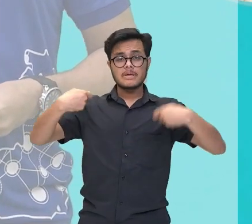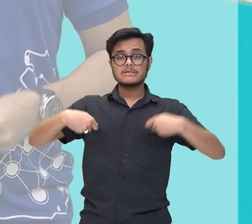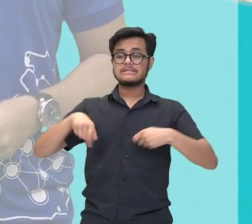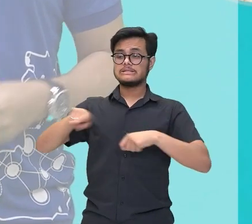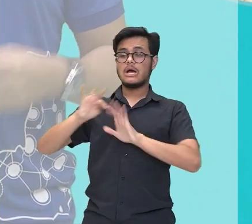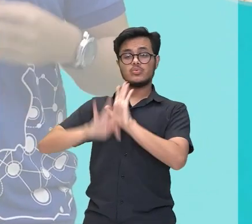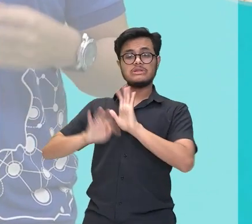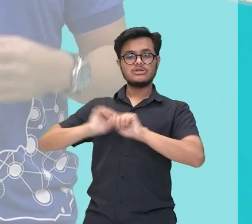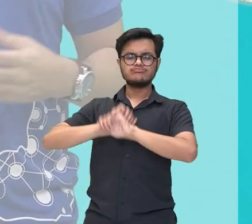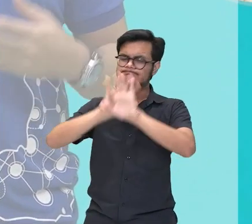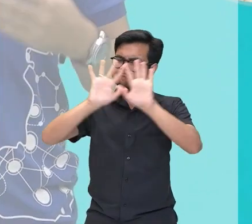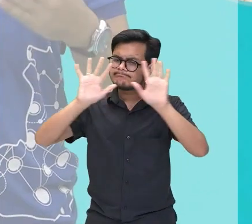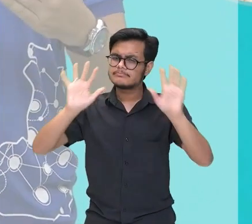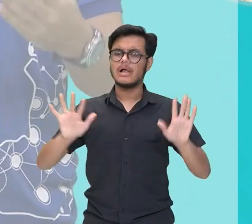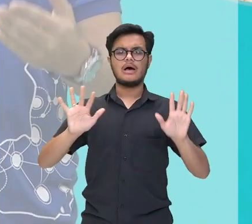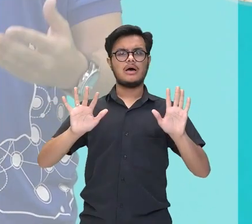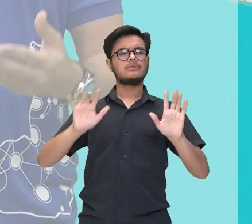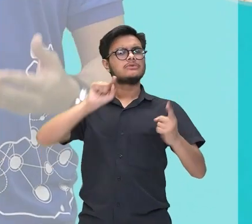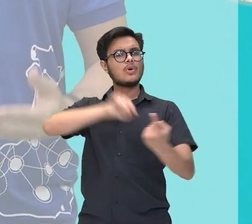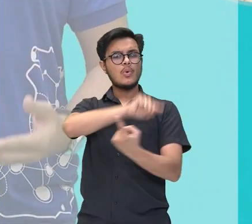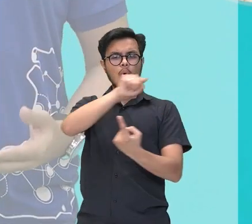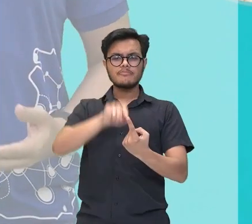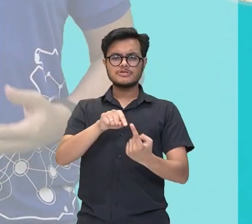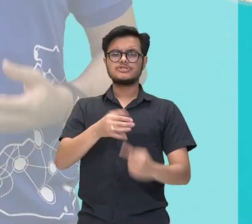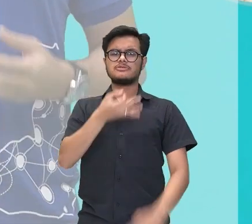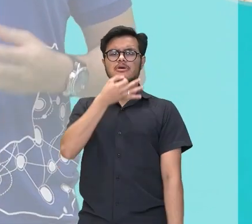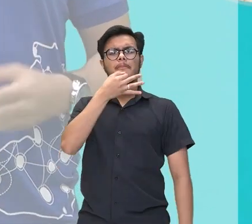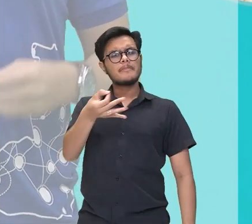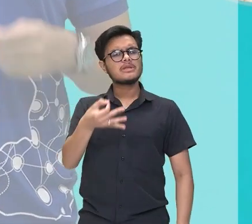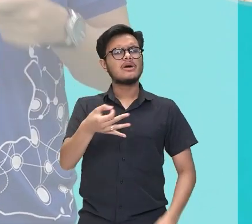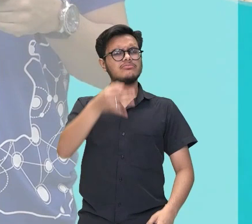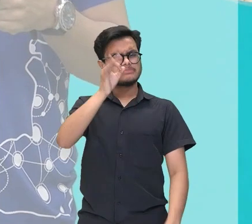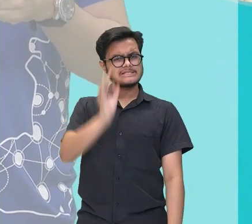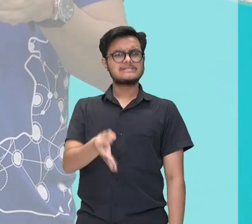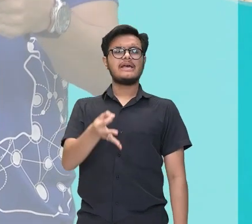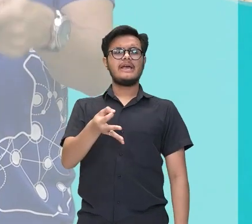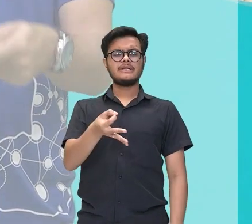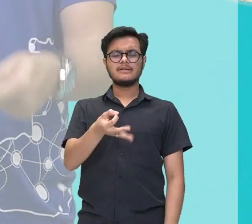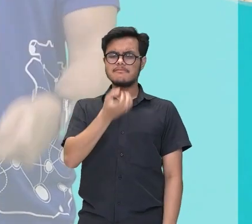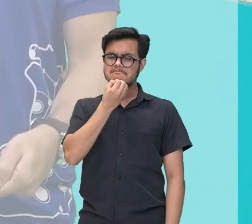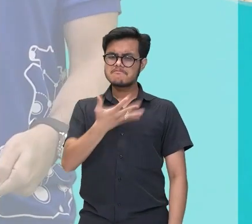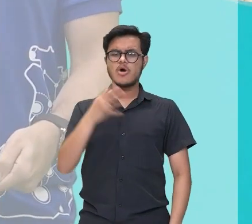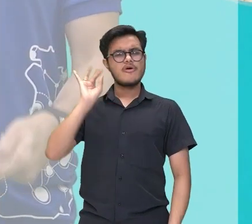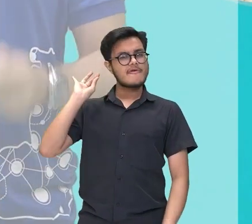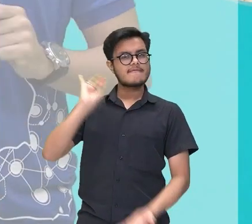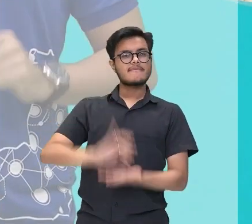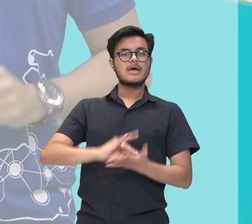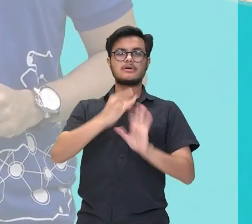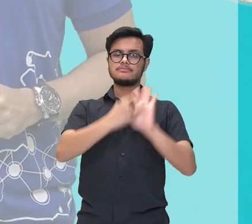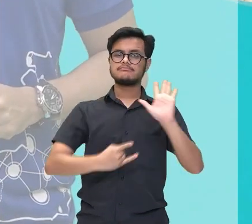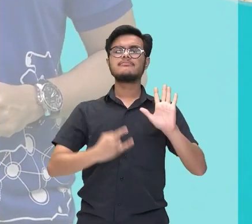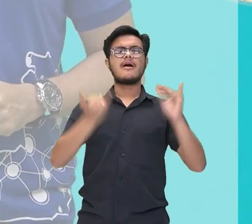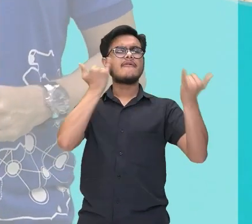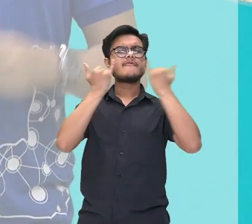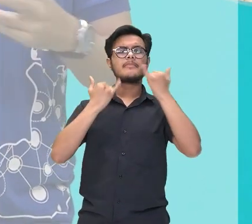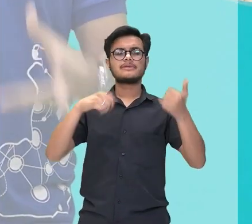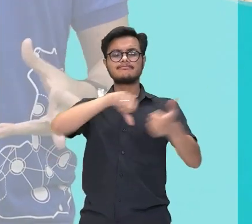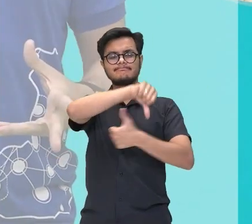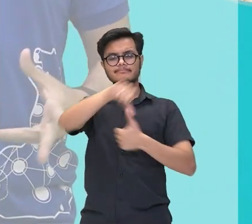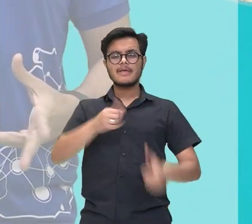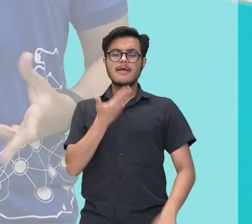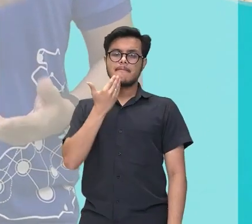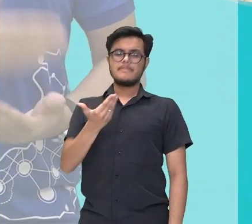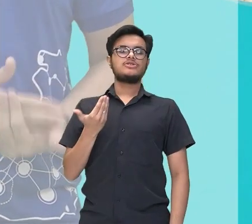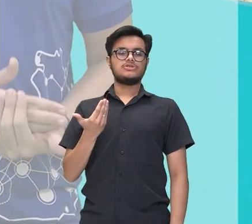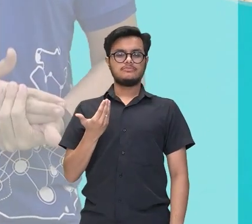você quer, você precisa ter bons argumentos, né, para realmente validar aquela informação que você quer.